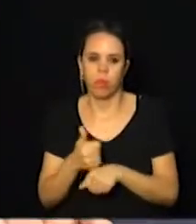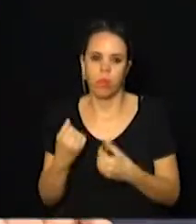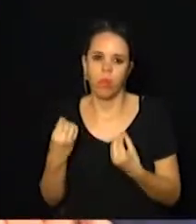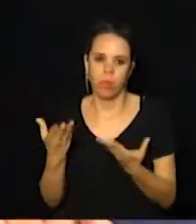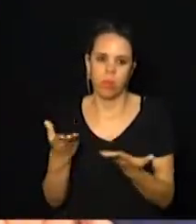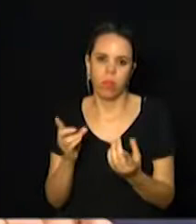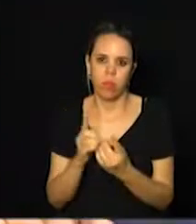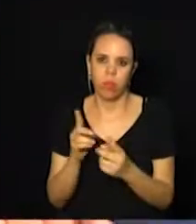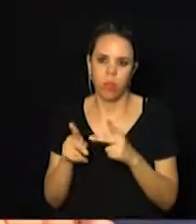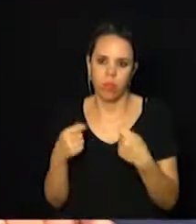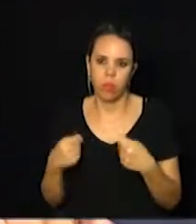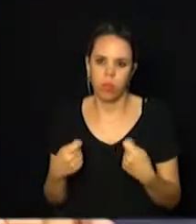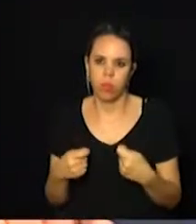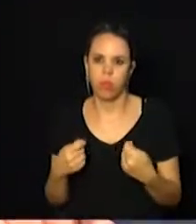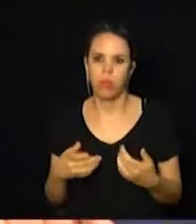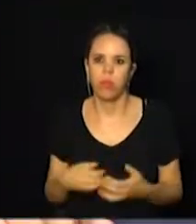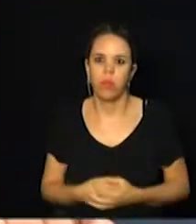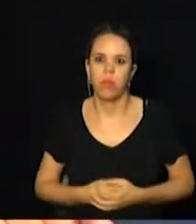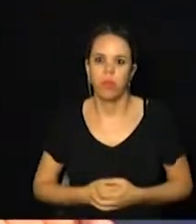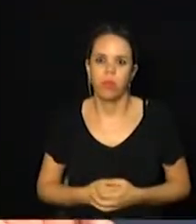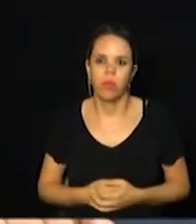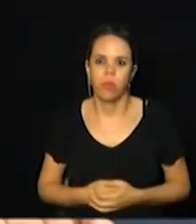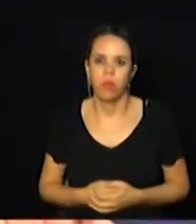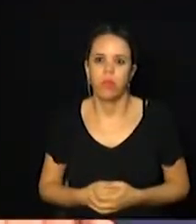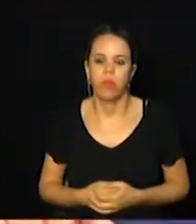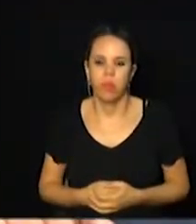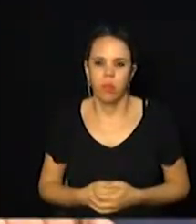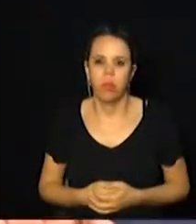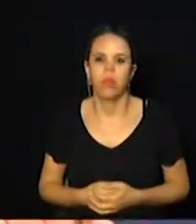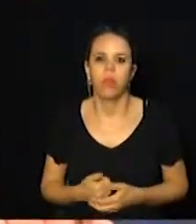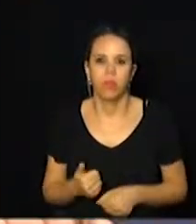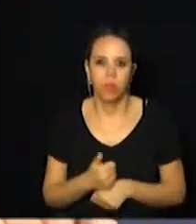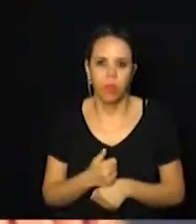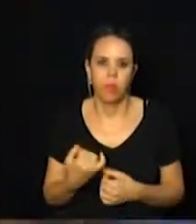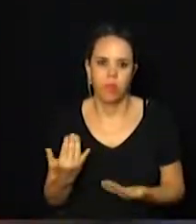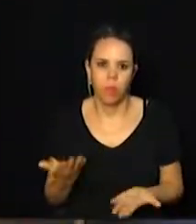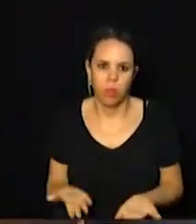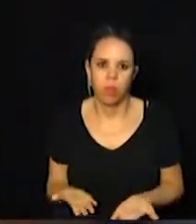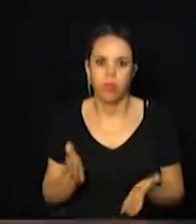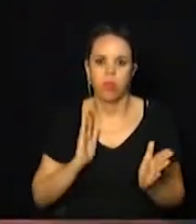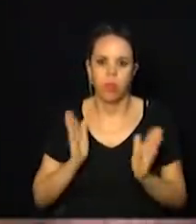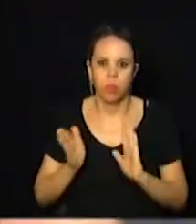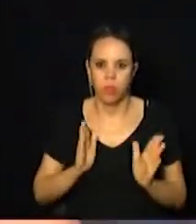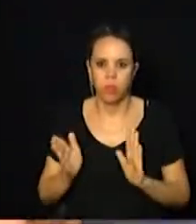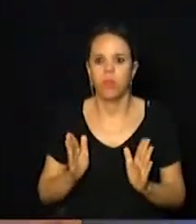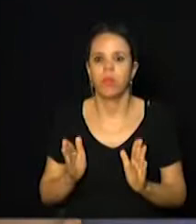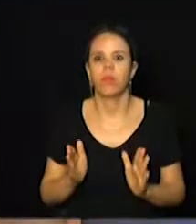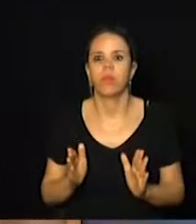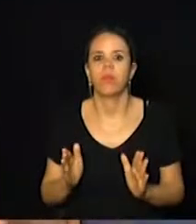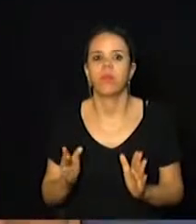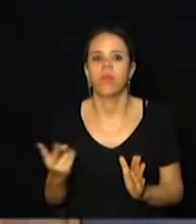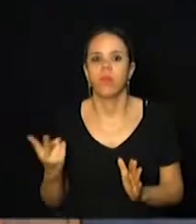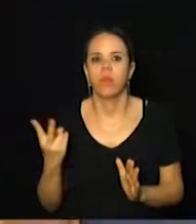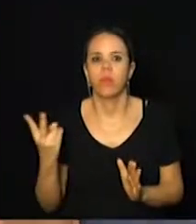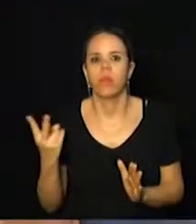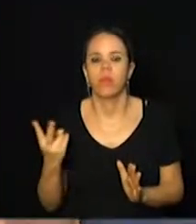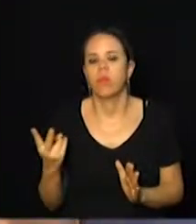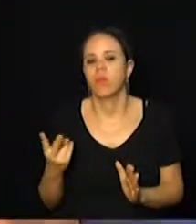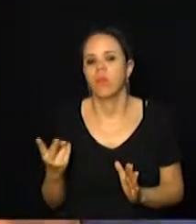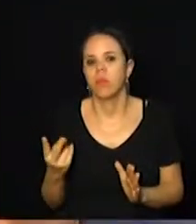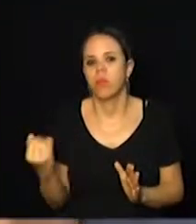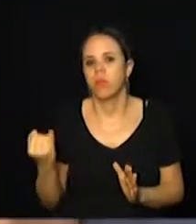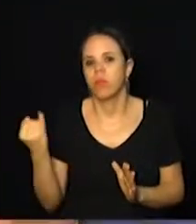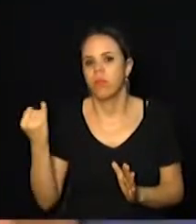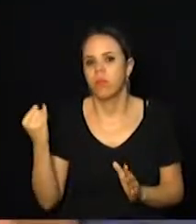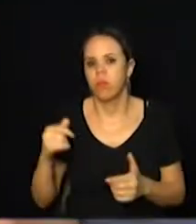para dar assistência necessária é essa categoria de caminhoneira quer outra categoria valorosa outra